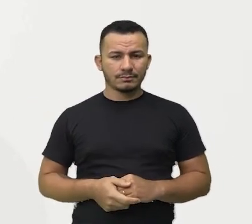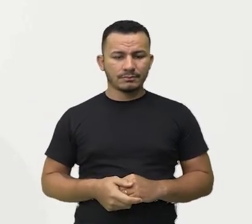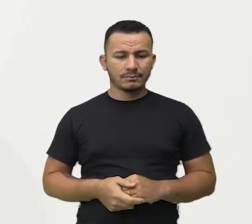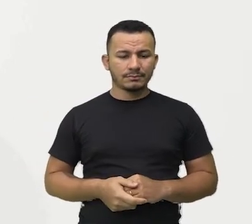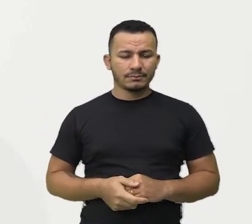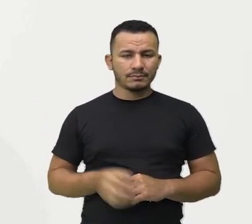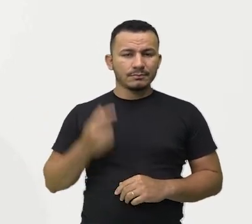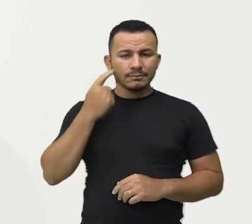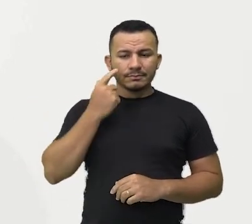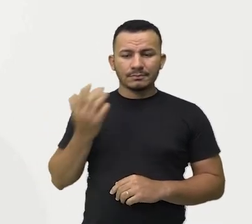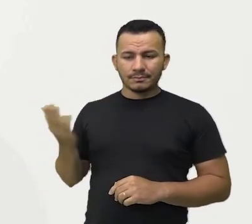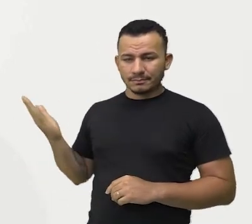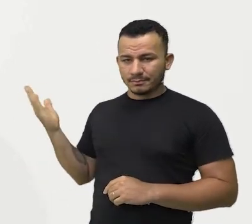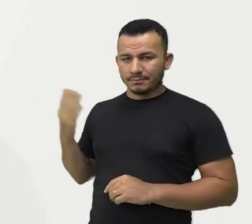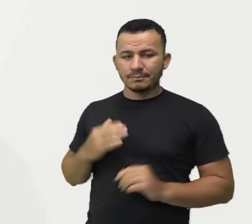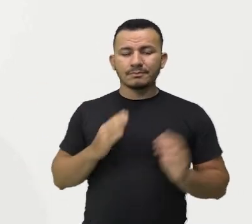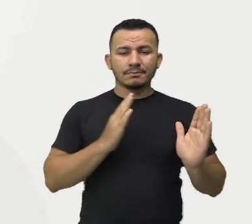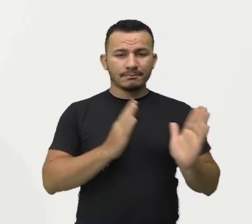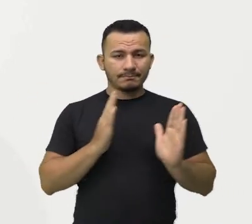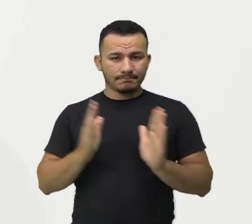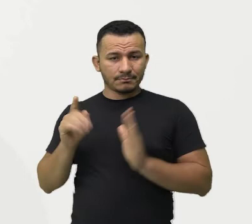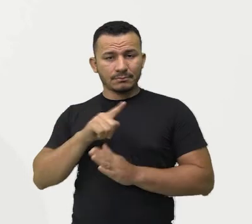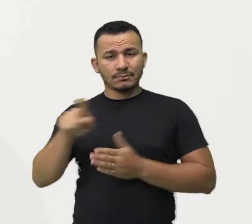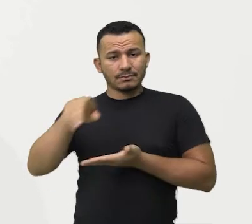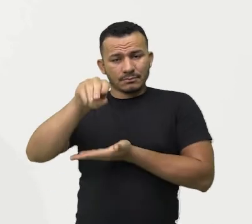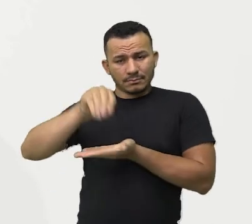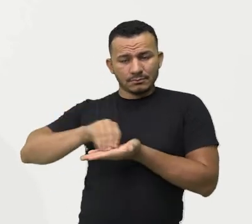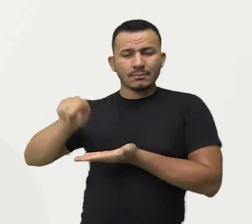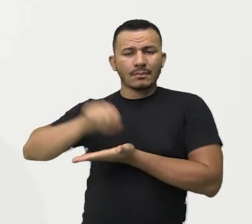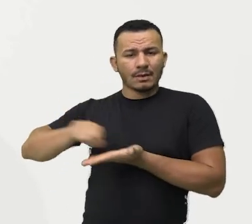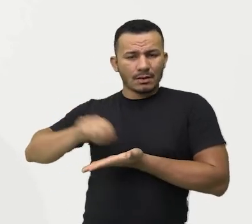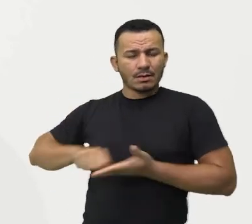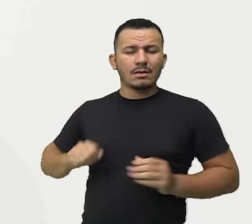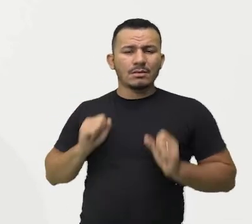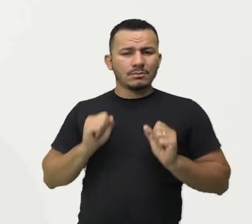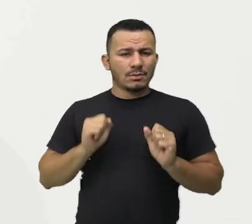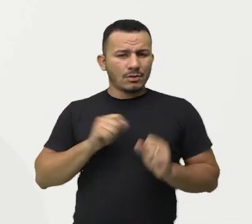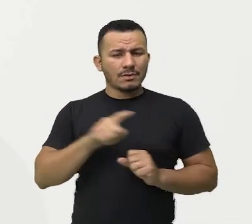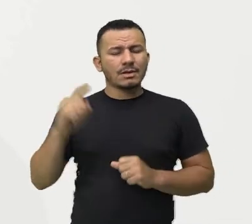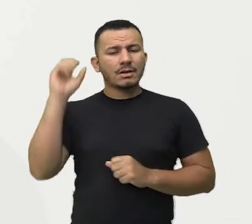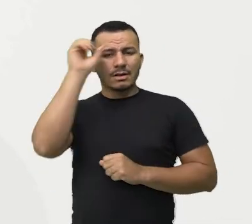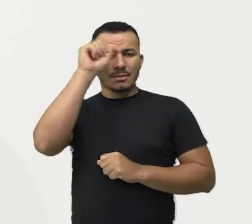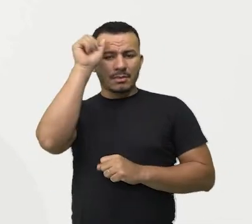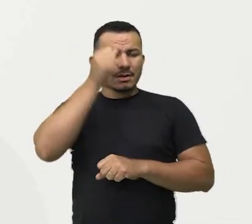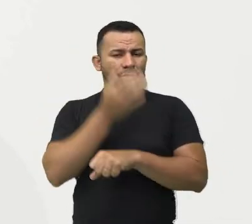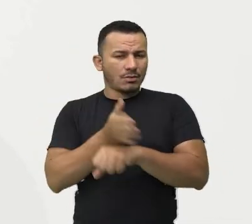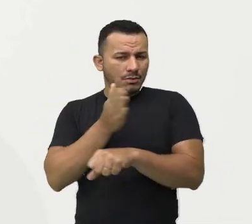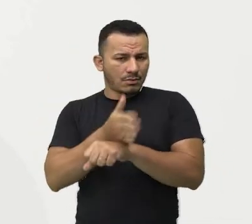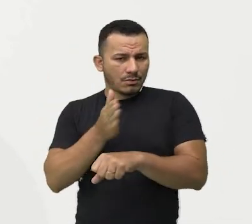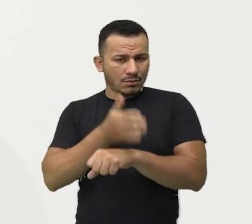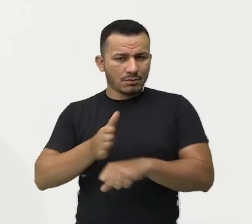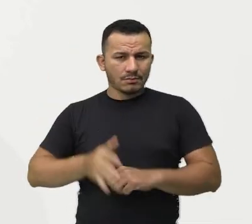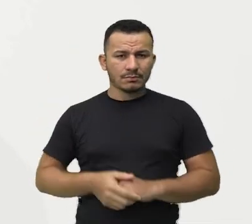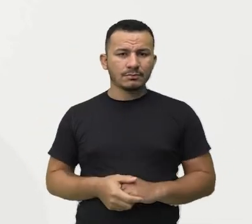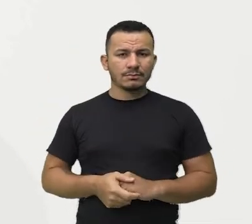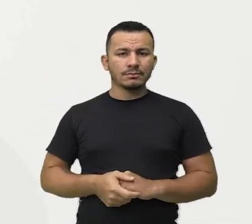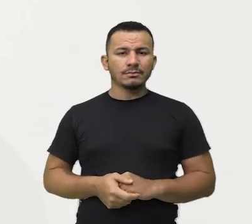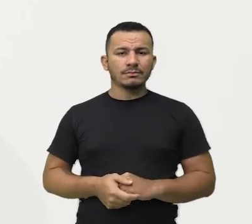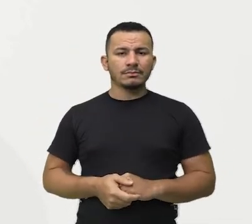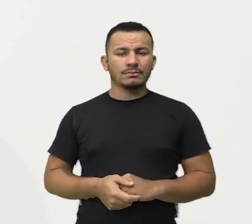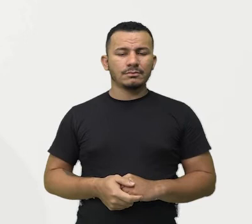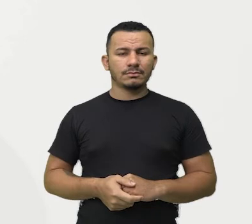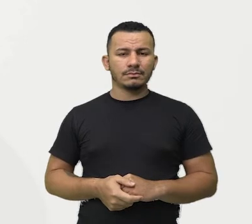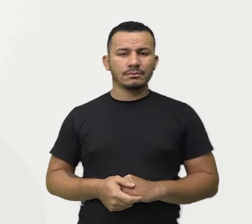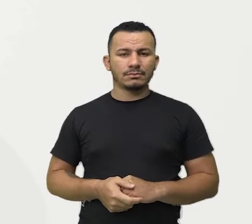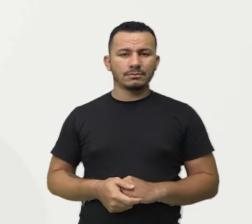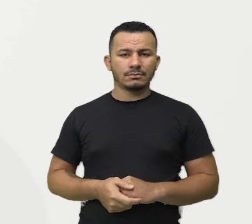62,8. Então, temos aí o passo a passo aí da questão. Anota aí direitinho, que é para você ter aí o cálculo aí bem